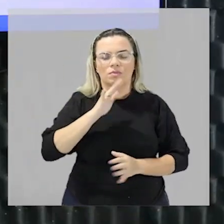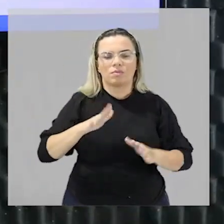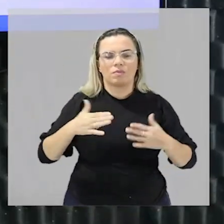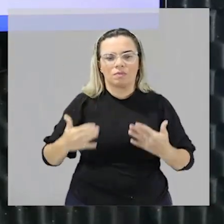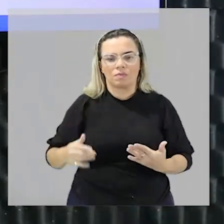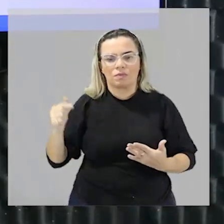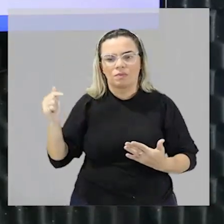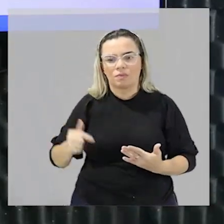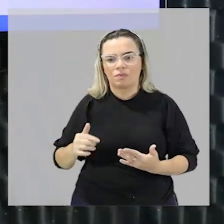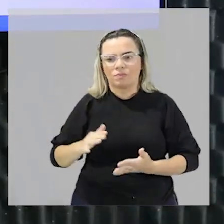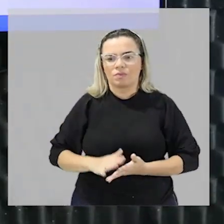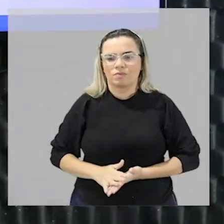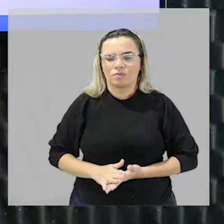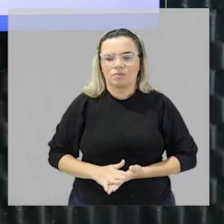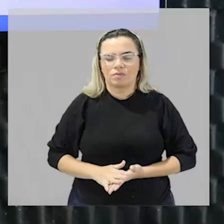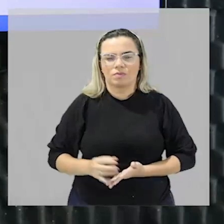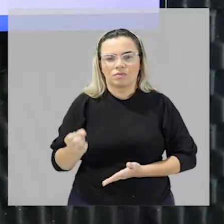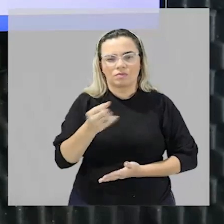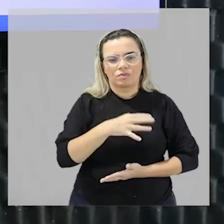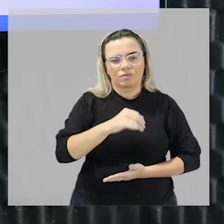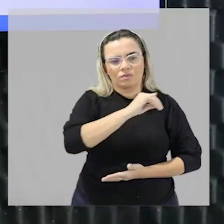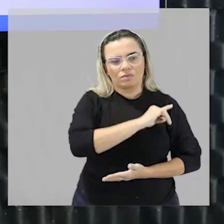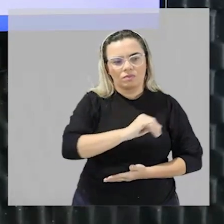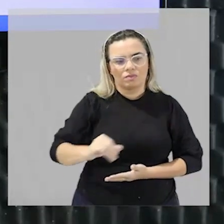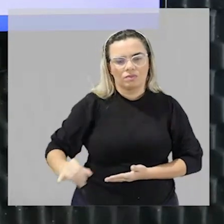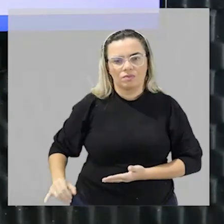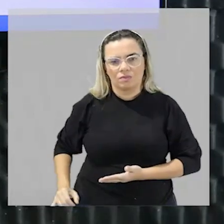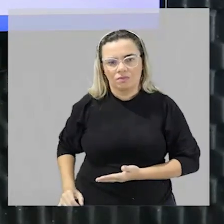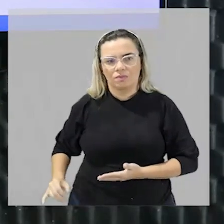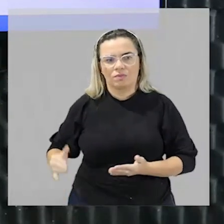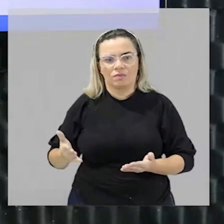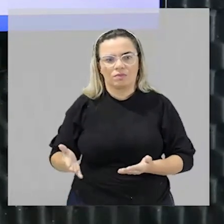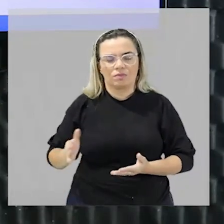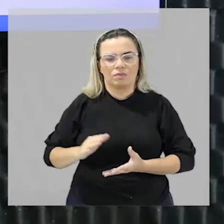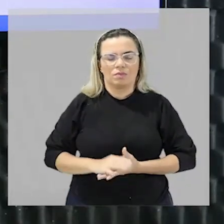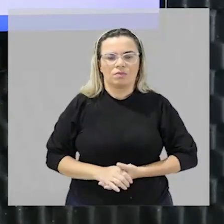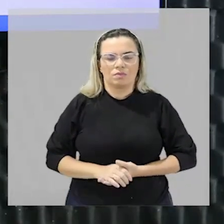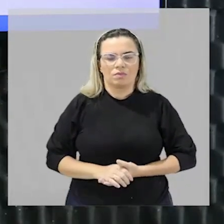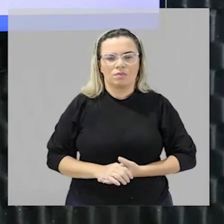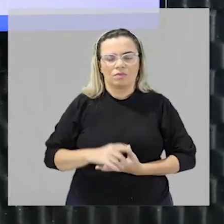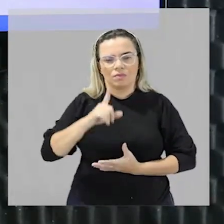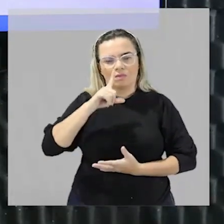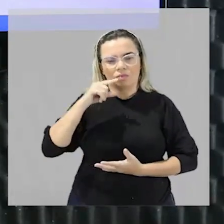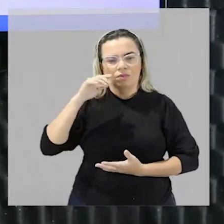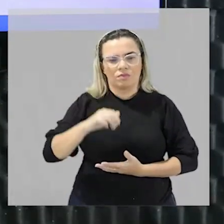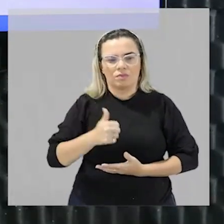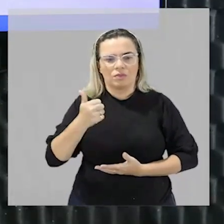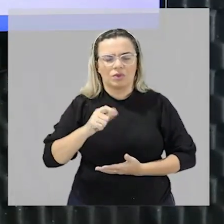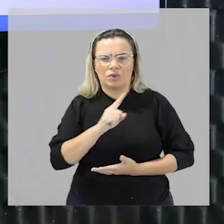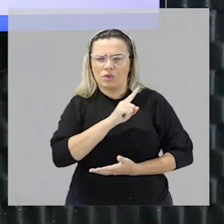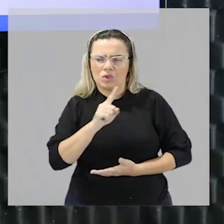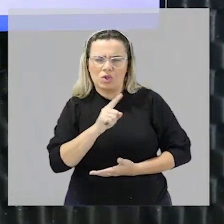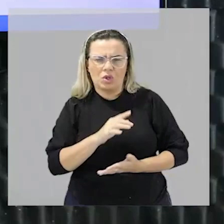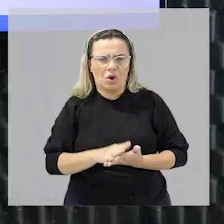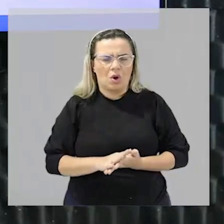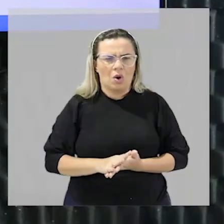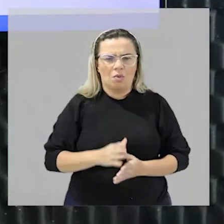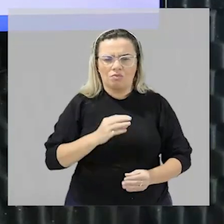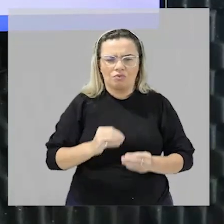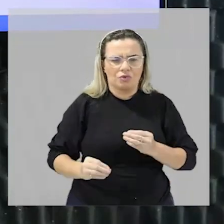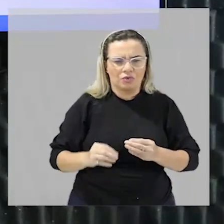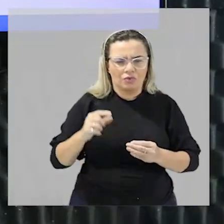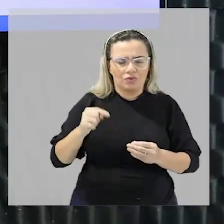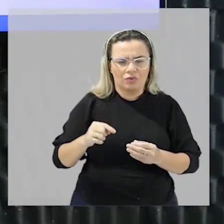o novo império, ou seja, ali o do Pedro I, não mais podia fugir à